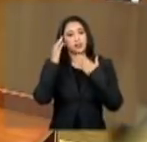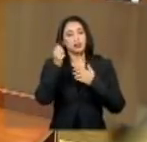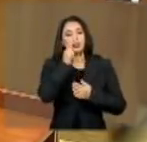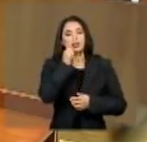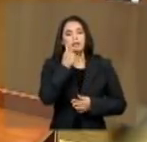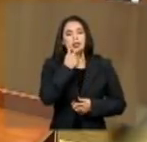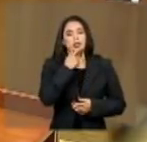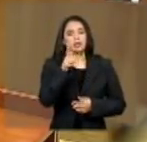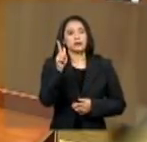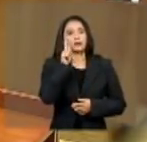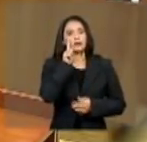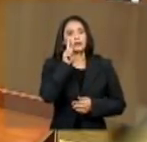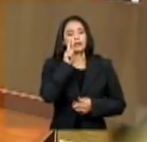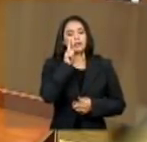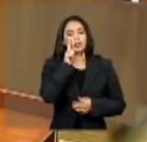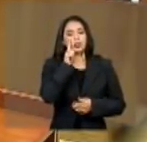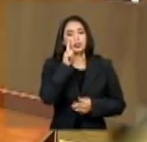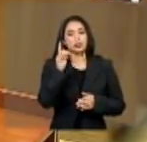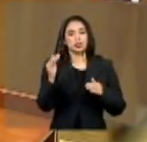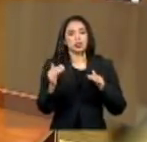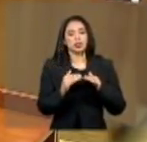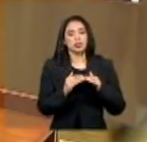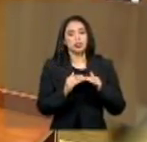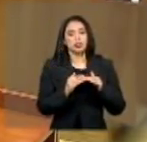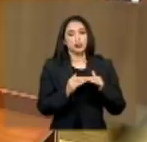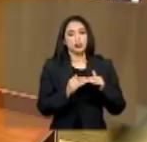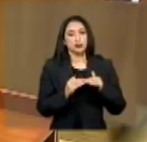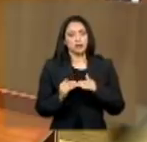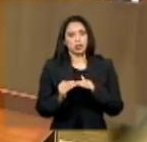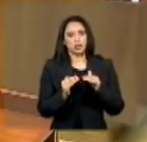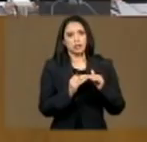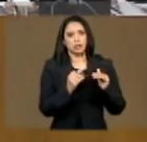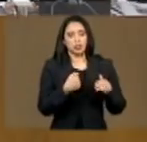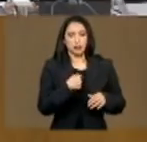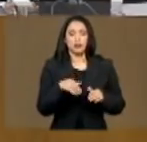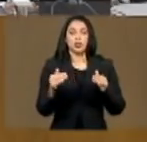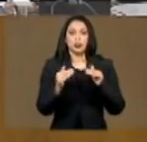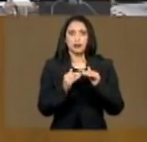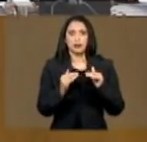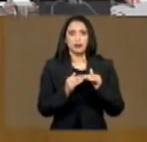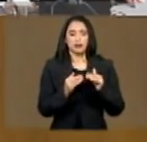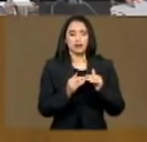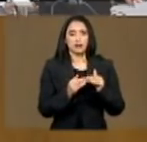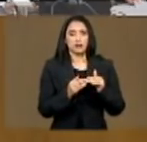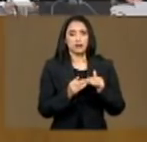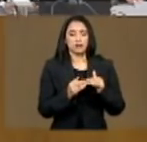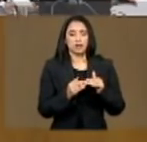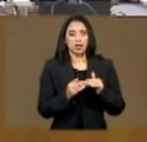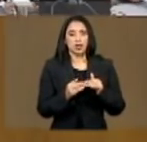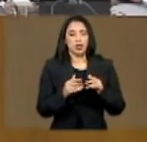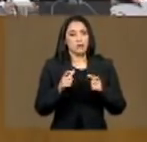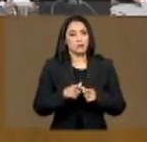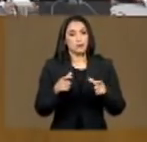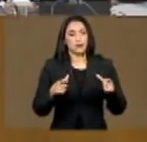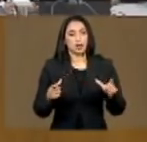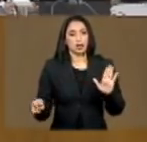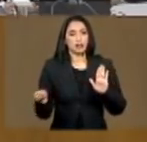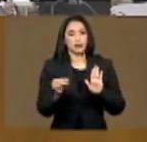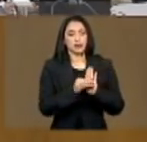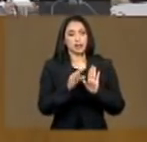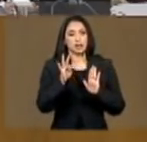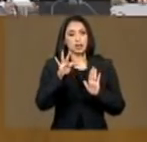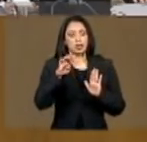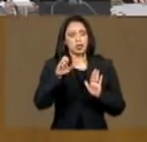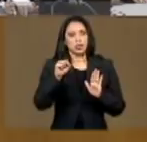mente lá acompanhando até as meninas seriam também acompanhou também acompanha então proclama que por maioria foi fixado até agora